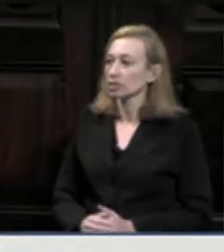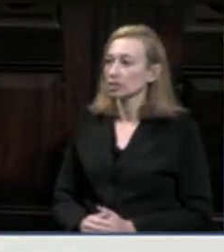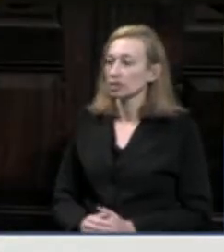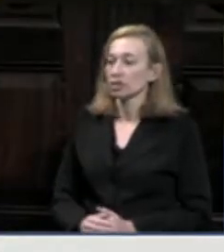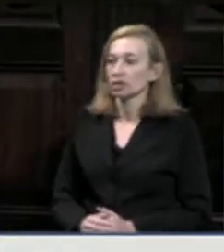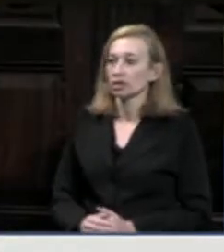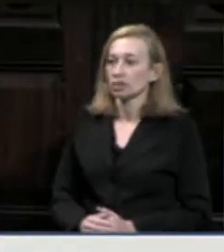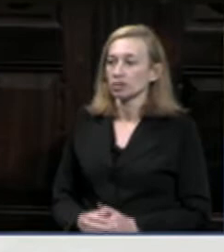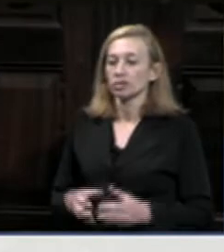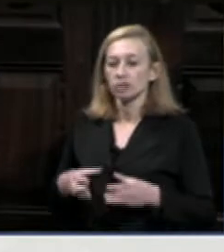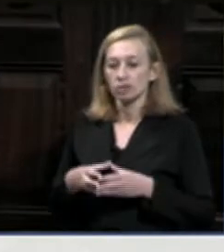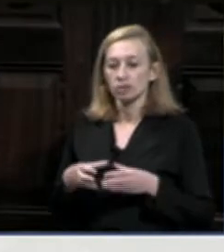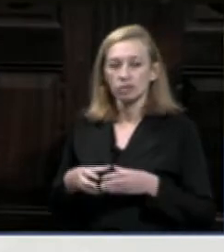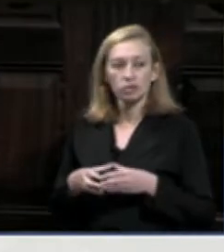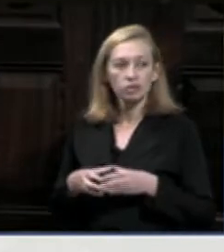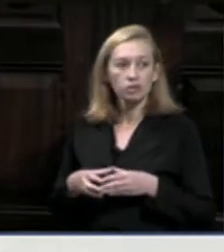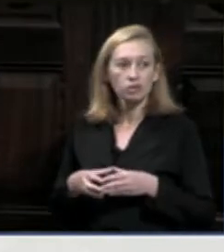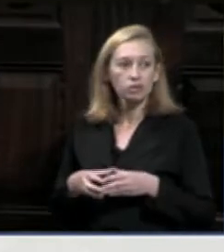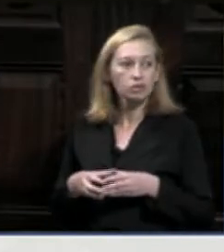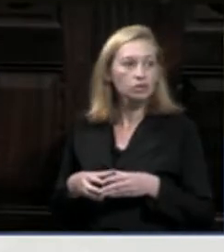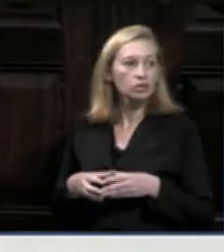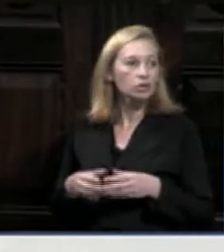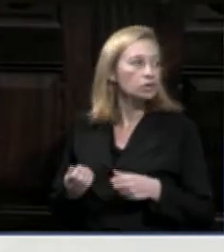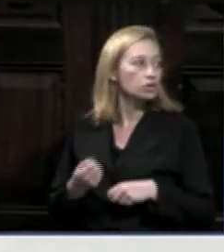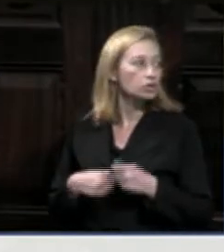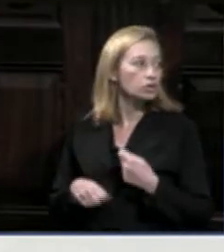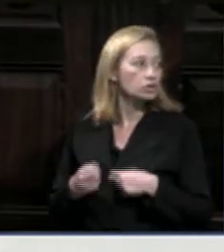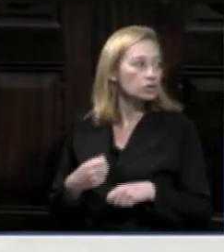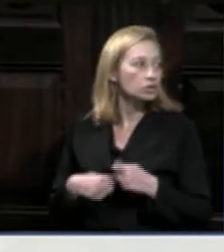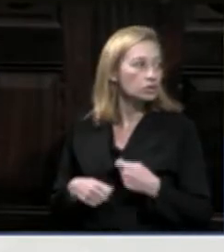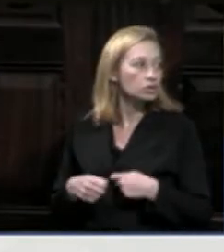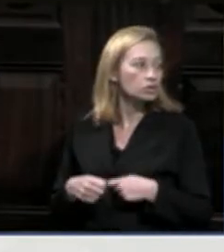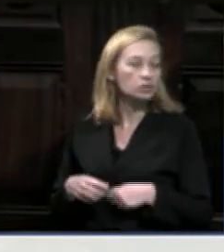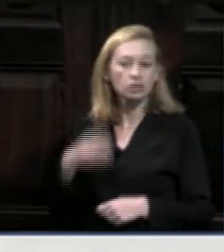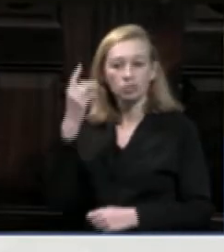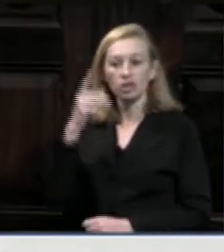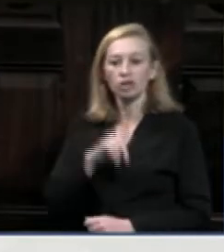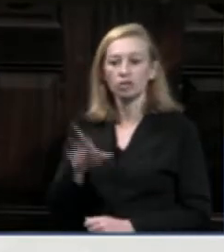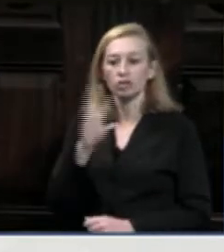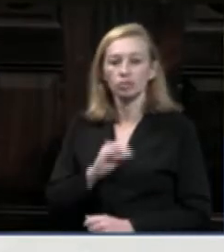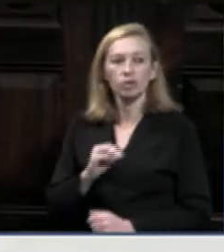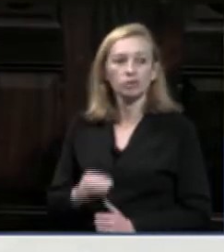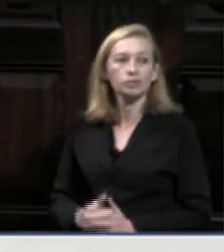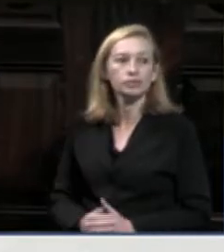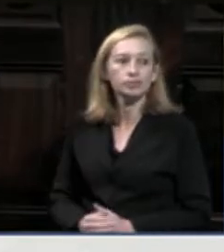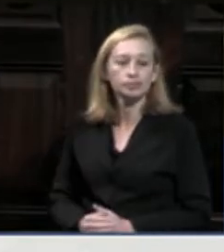Pela Comissão de Orçamento, Finanças, Fiscalização Financeira e Controle, deputado Luiz Paulo.